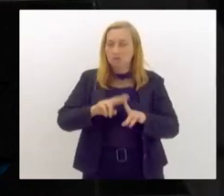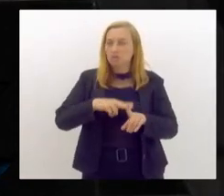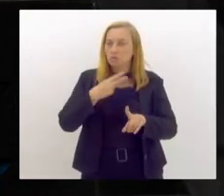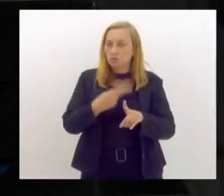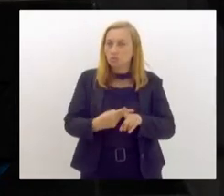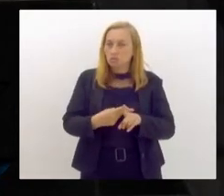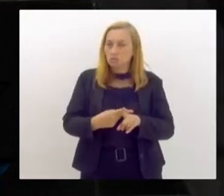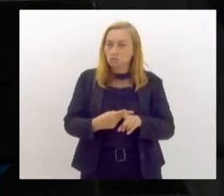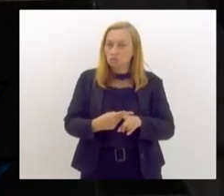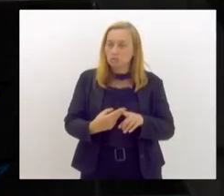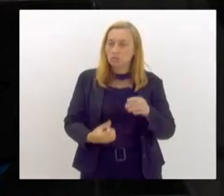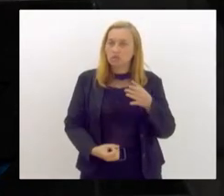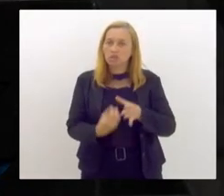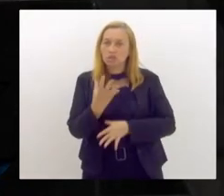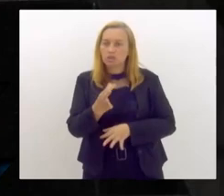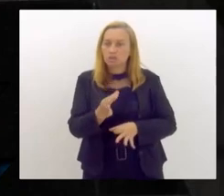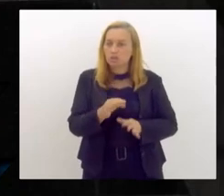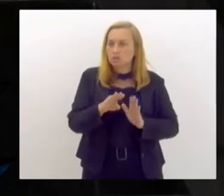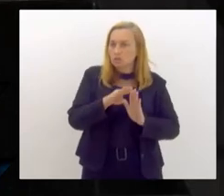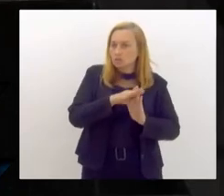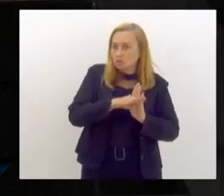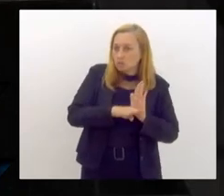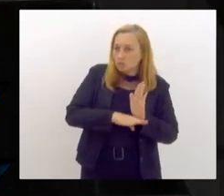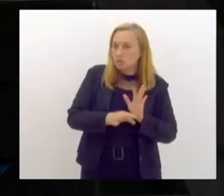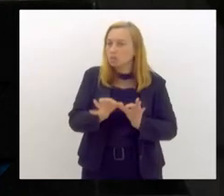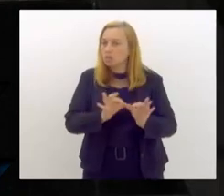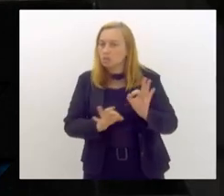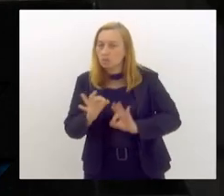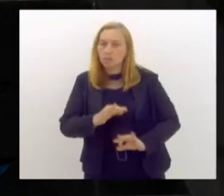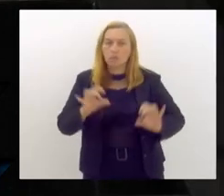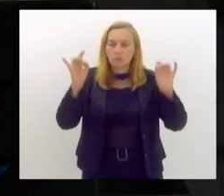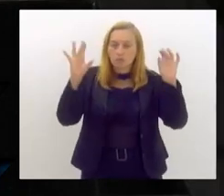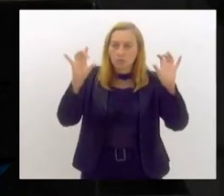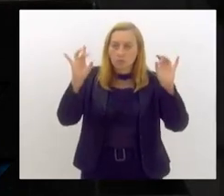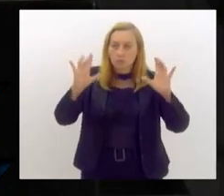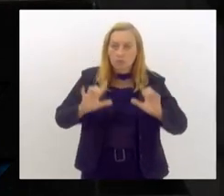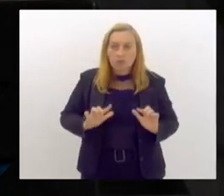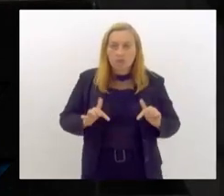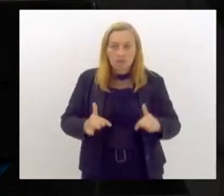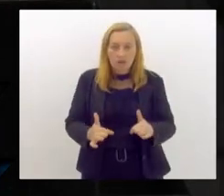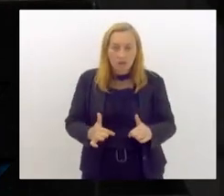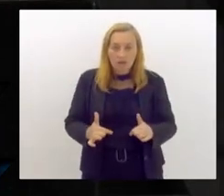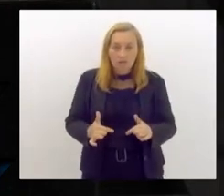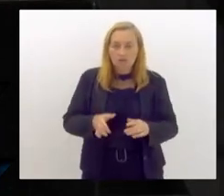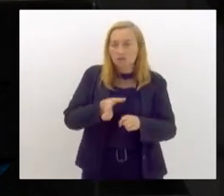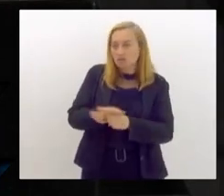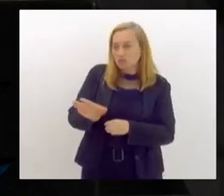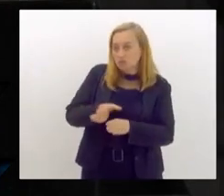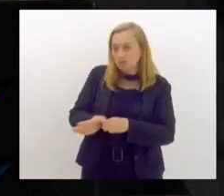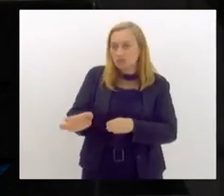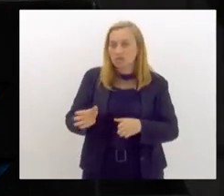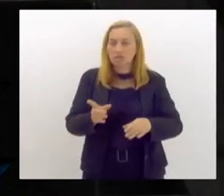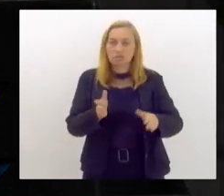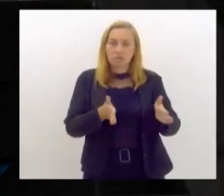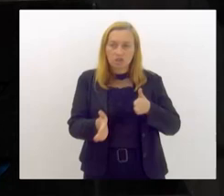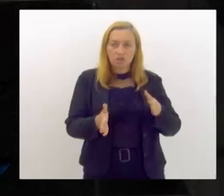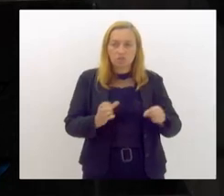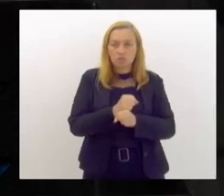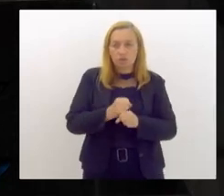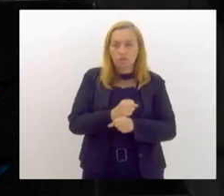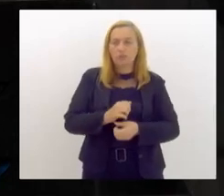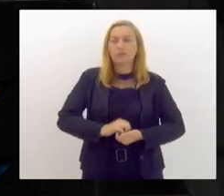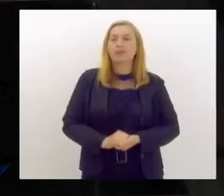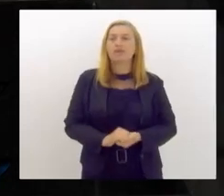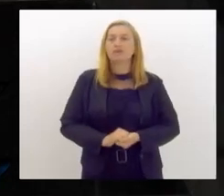e constituam programas especiais para que atuem de forma orientada nessa época do ano.